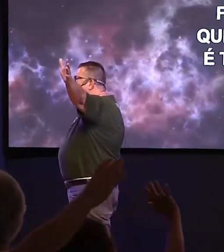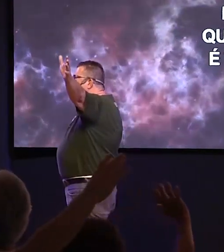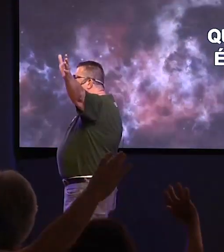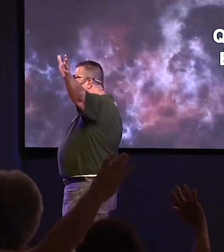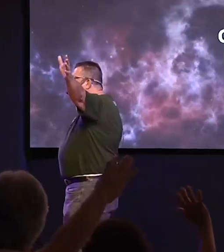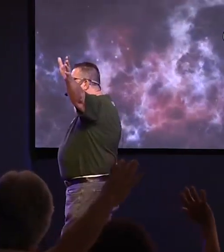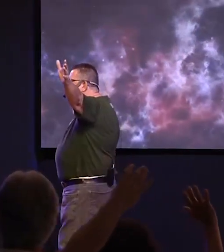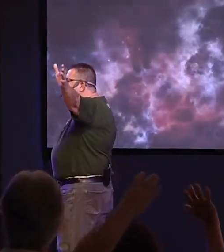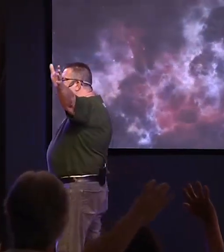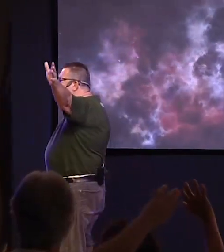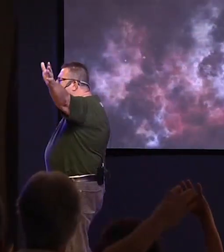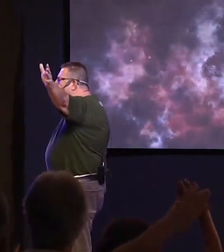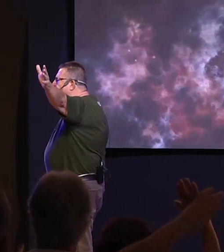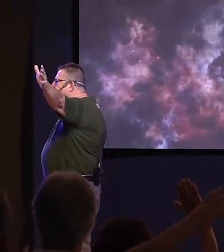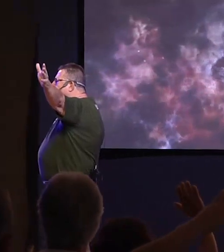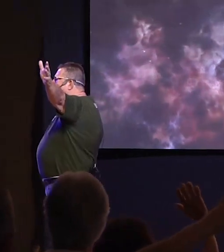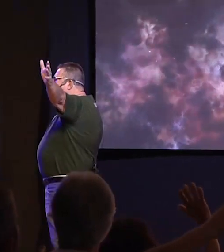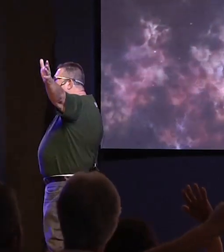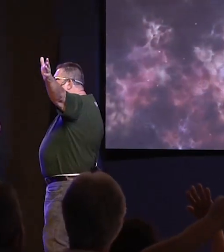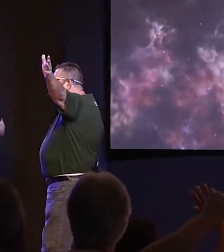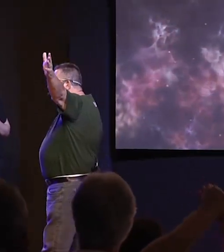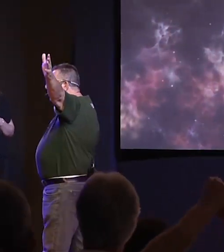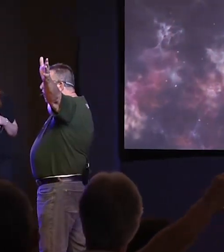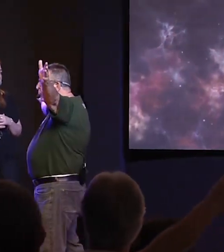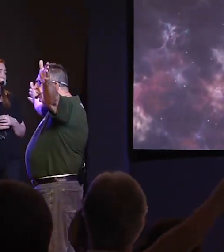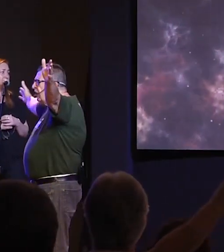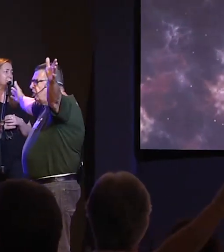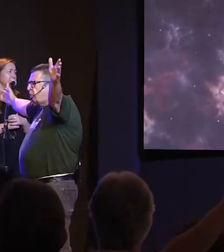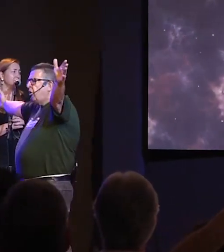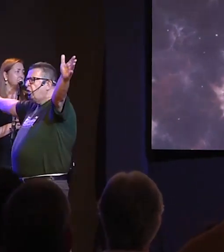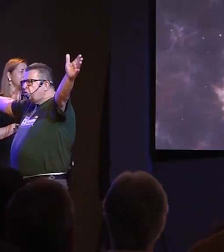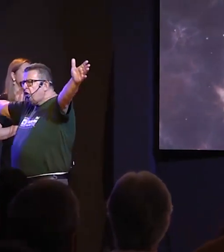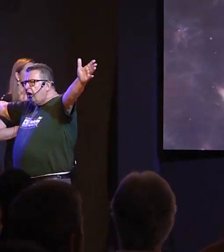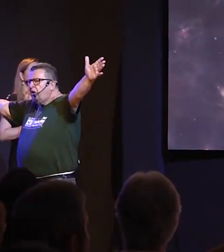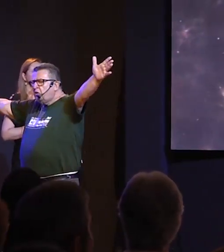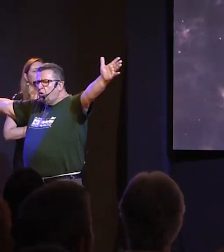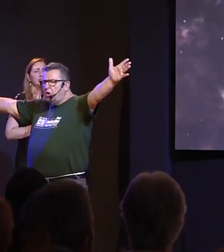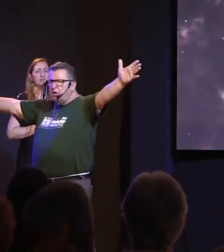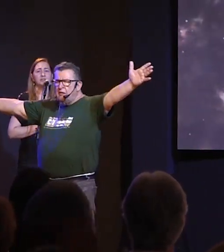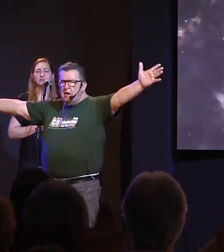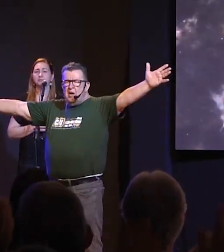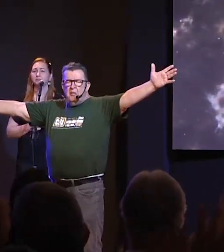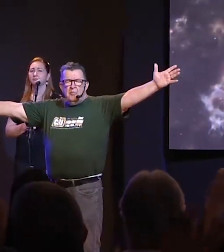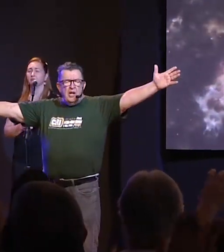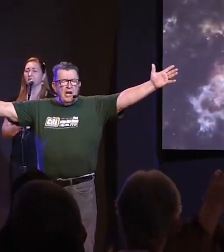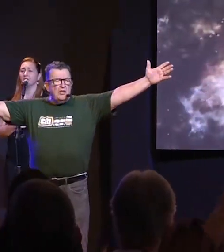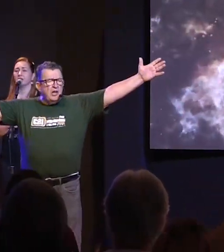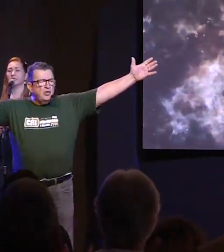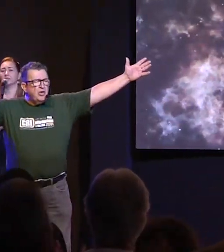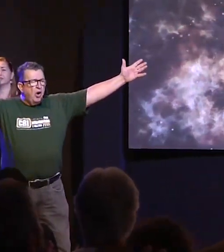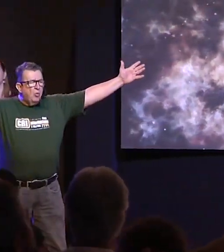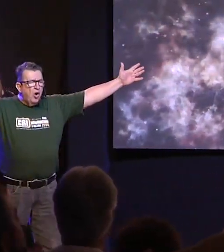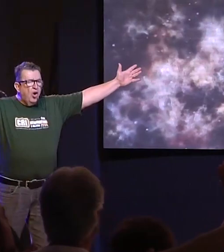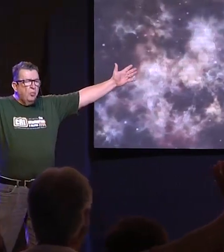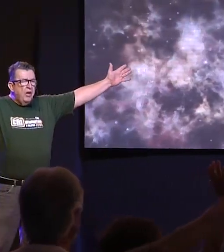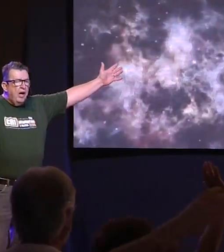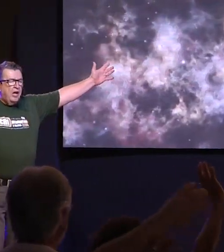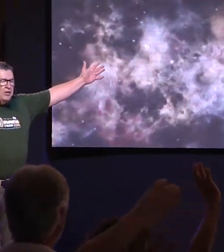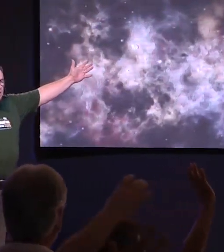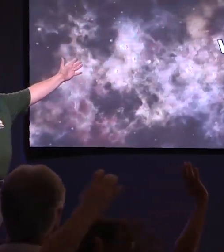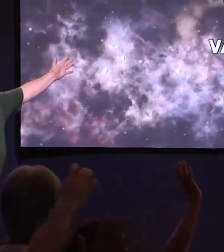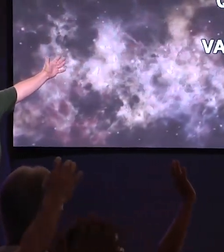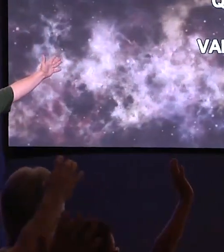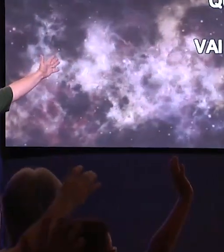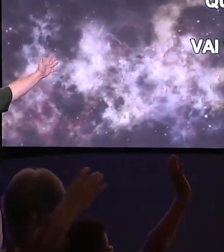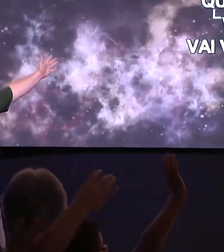Me enche do seu amor. Levante a sua mão e diga, Espírito Santo. Me encha do seu amor, me